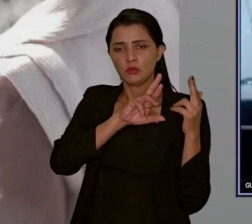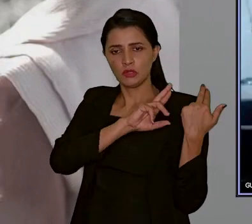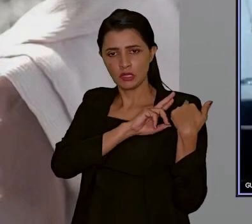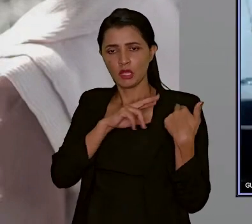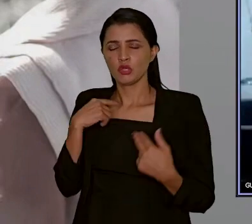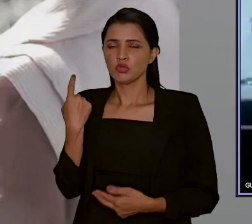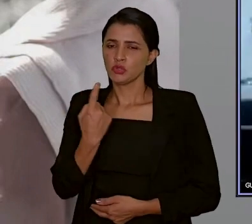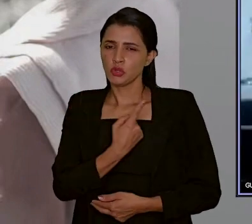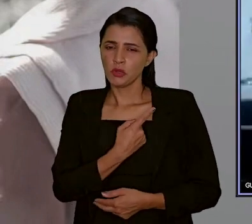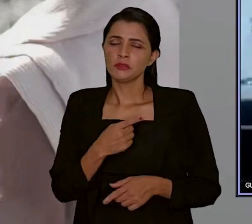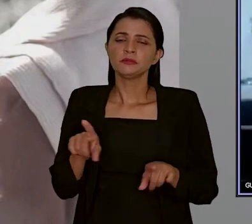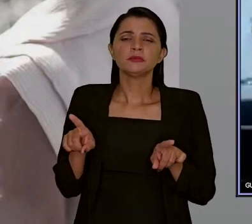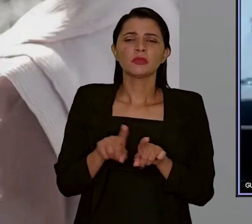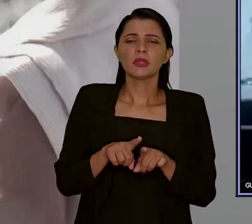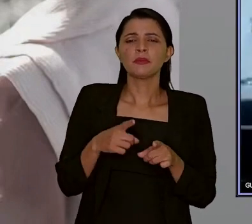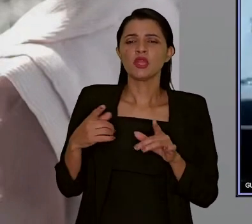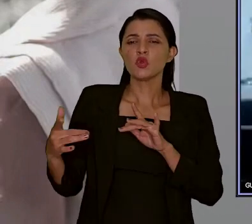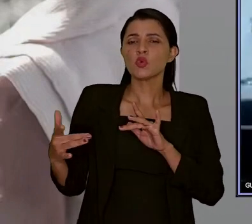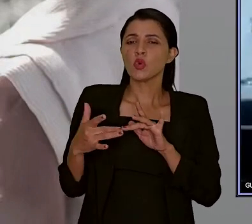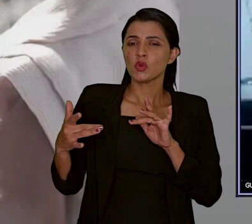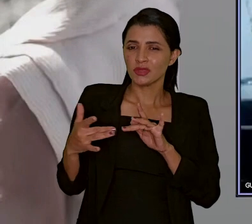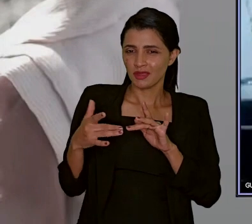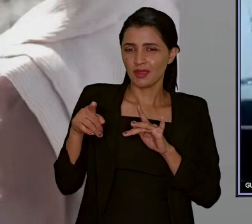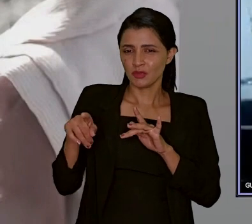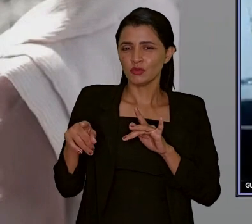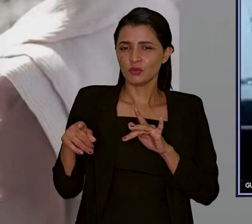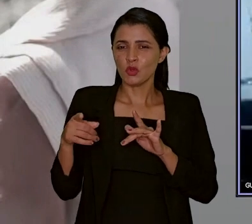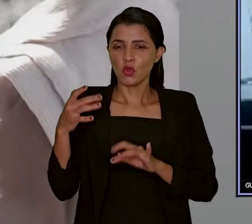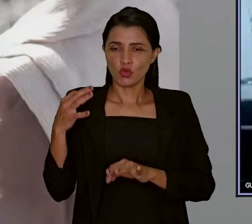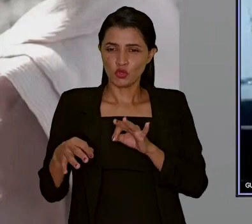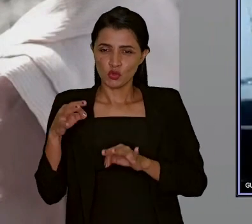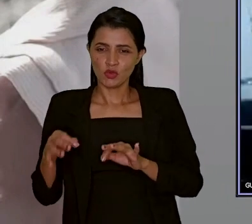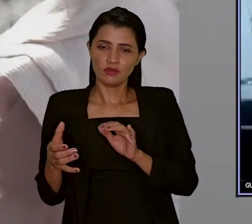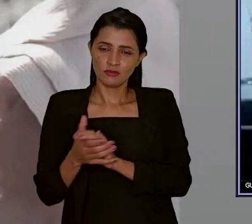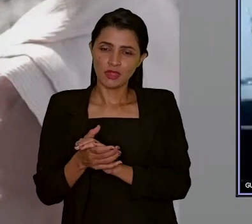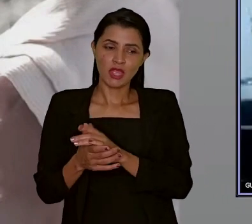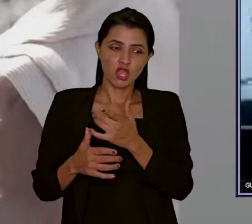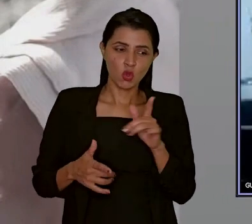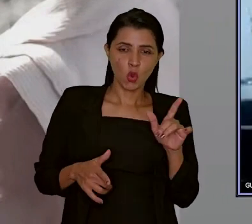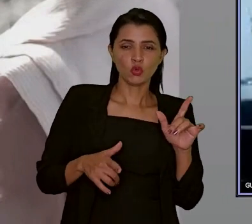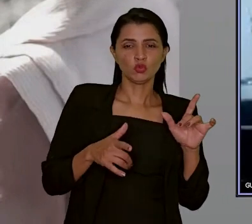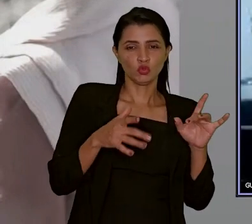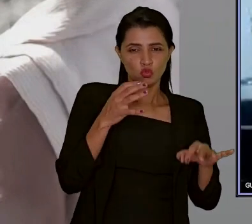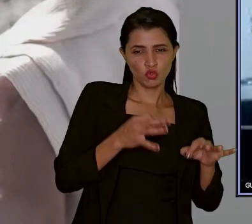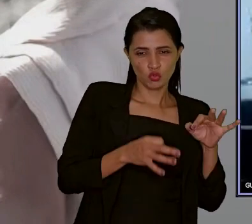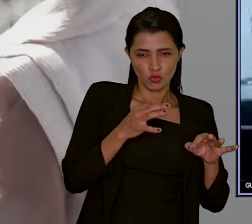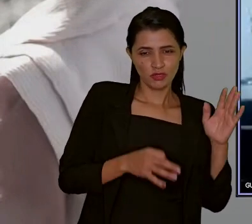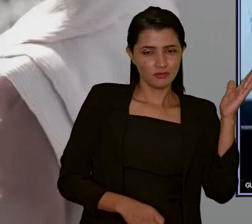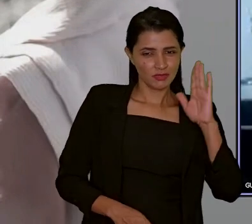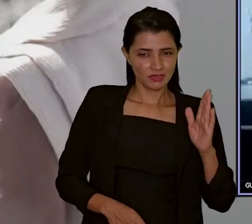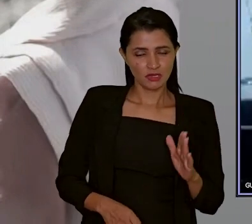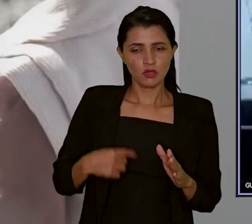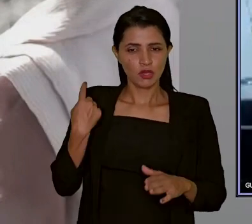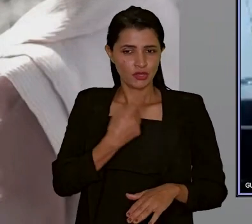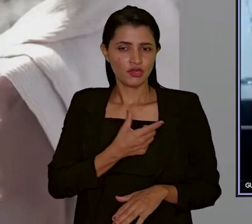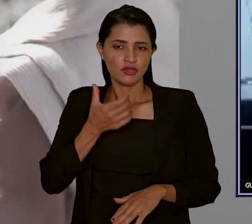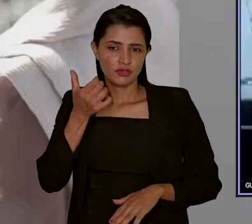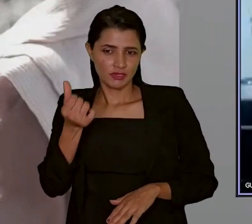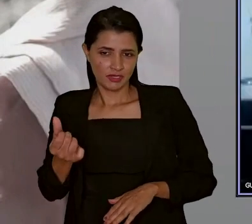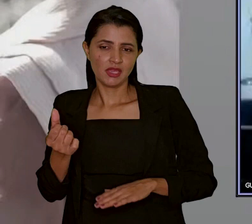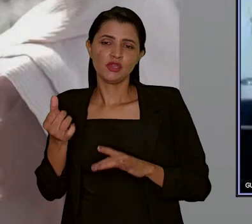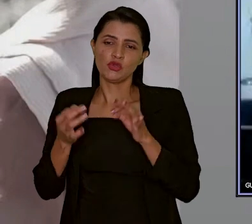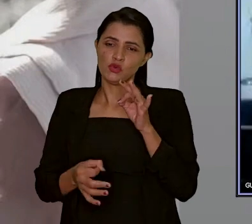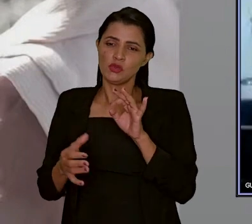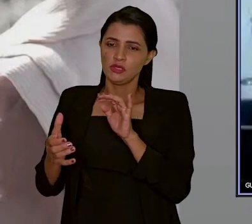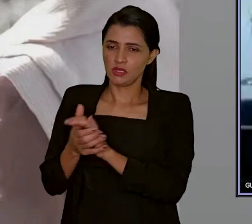E, assim, o contato do juiz de enlace com o juiz brasileiro, né? No caso, nós 6, né, juízes de enlace agora que